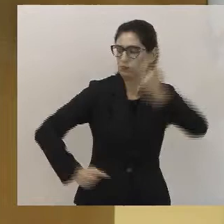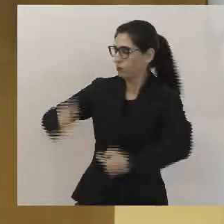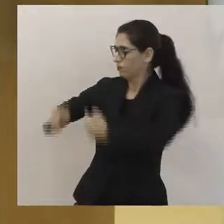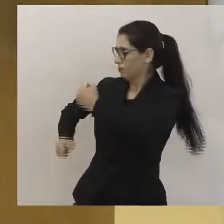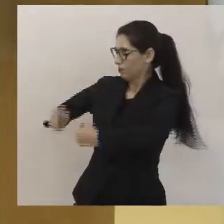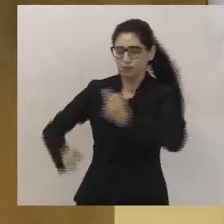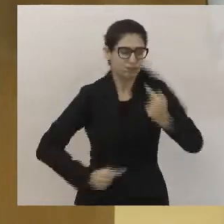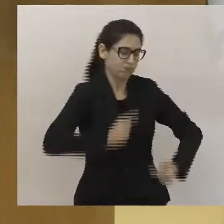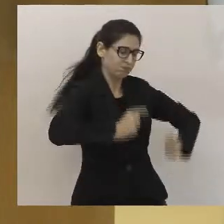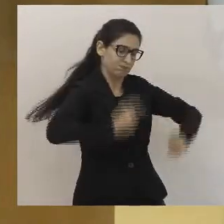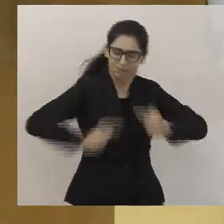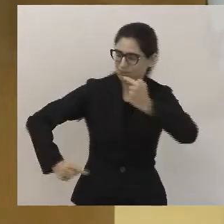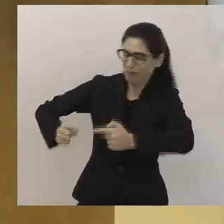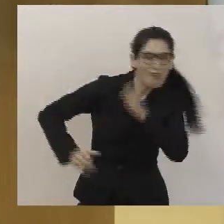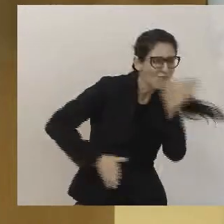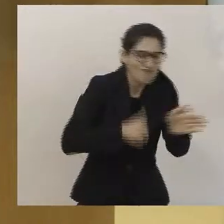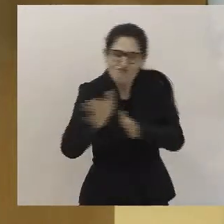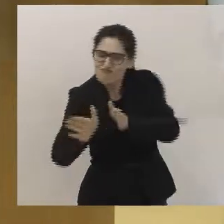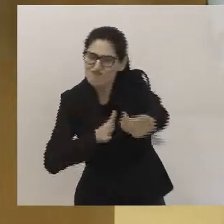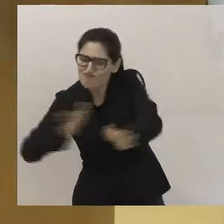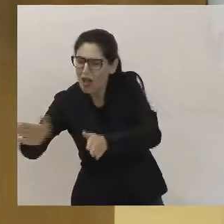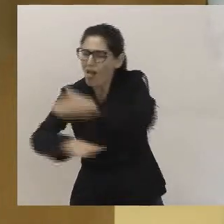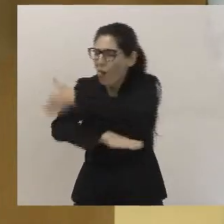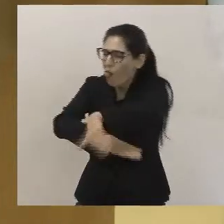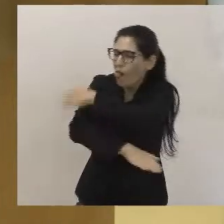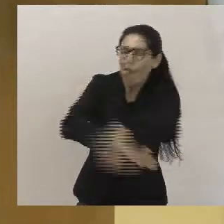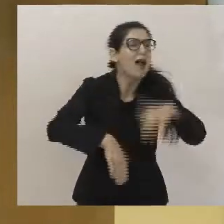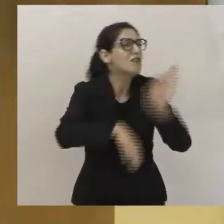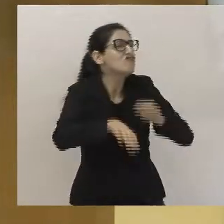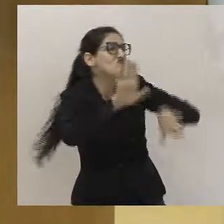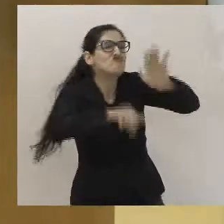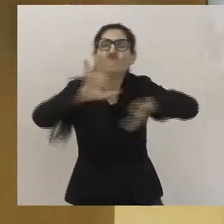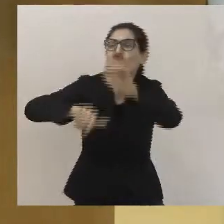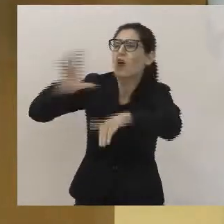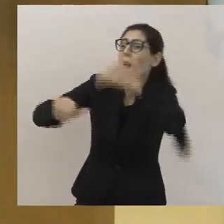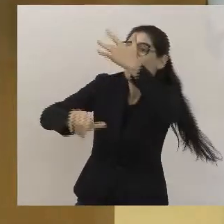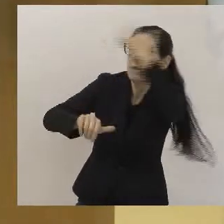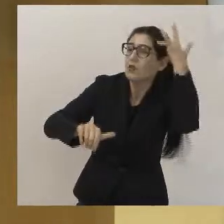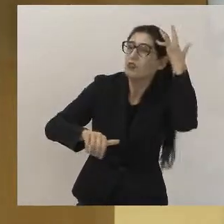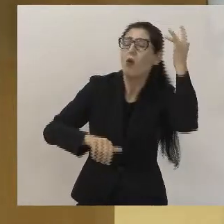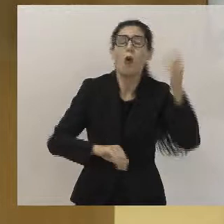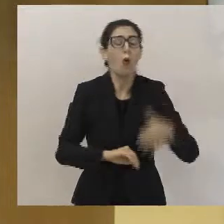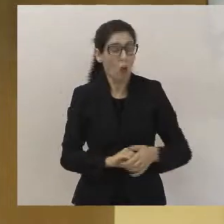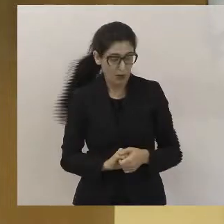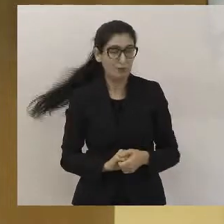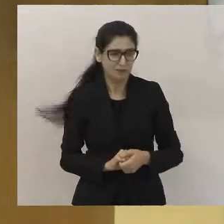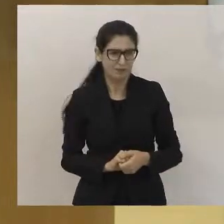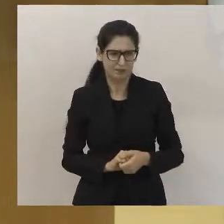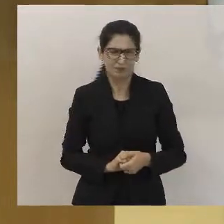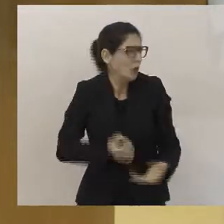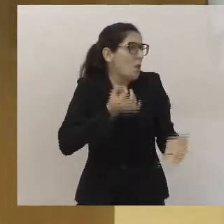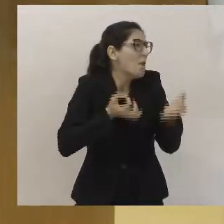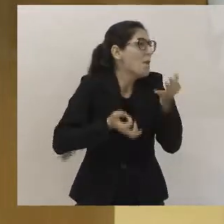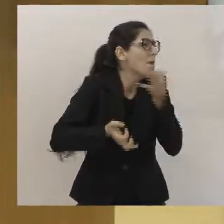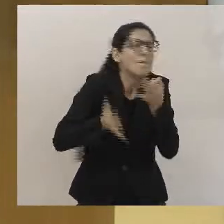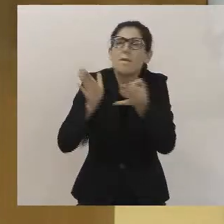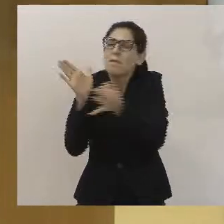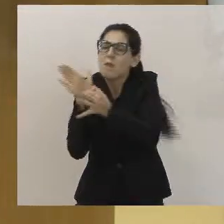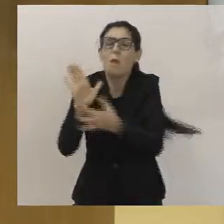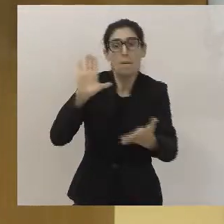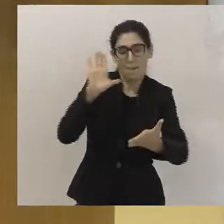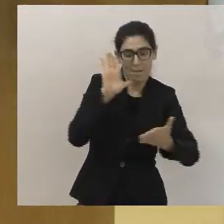debates vão às ruas abordam as pessoas e colocam aquilo que